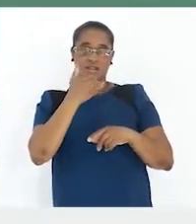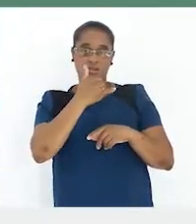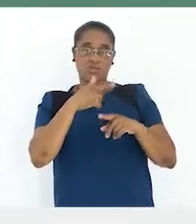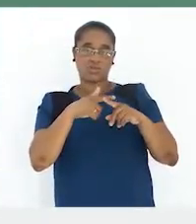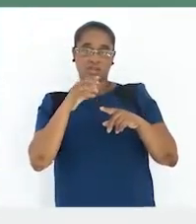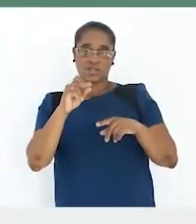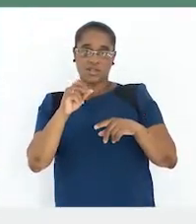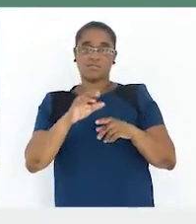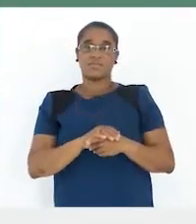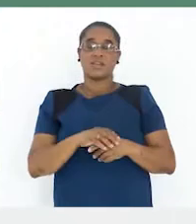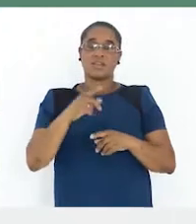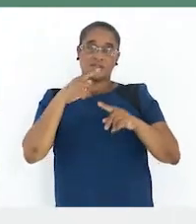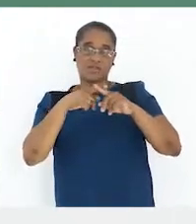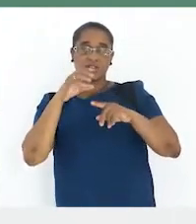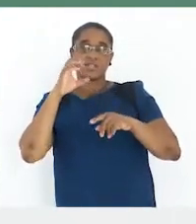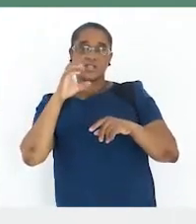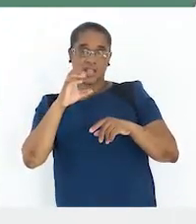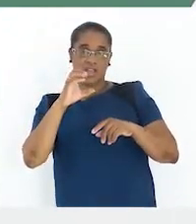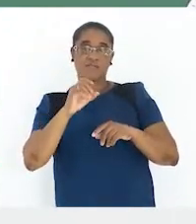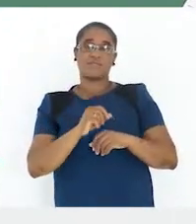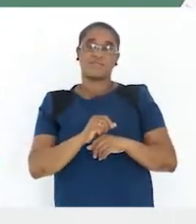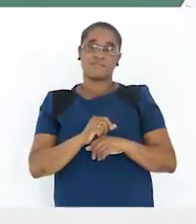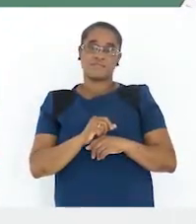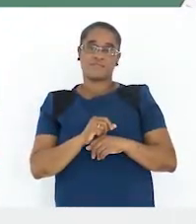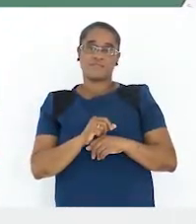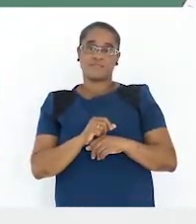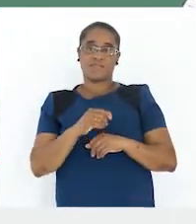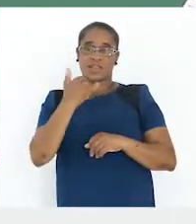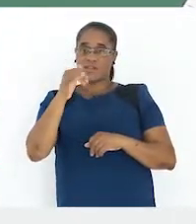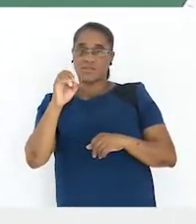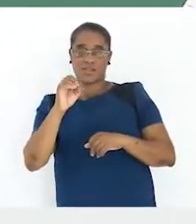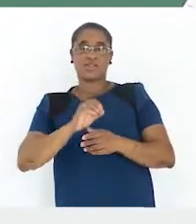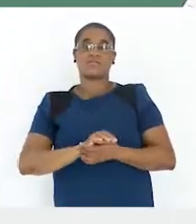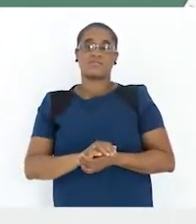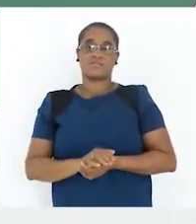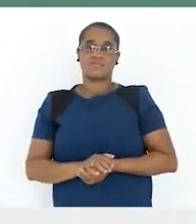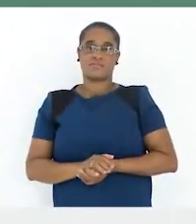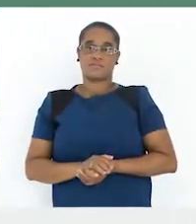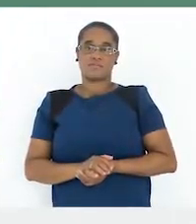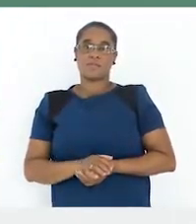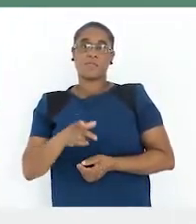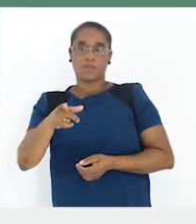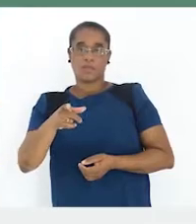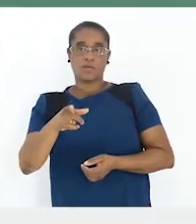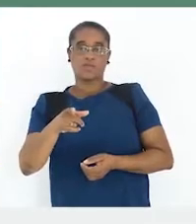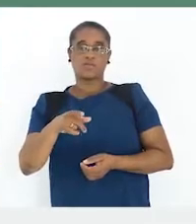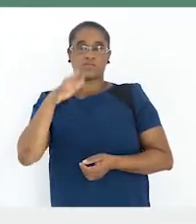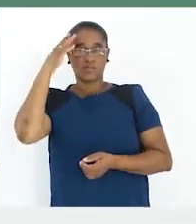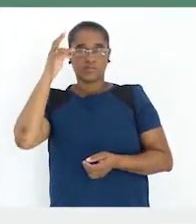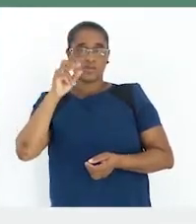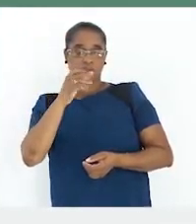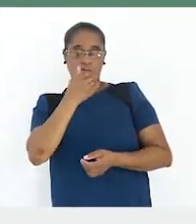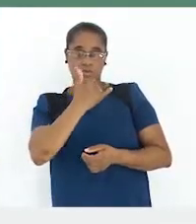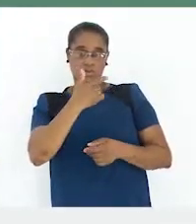C, que é 20, vezes C. Correto? Sobre 2, o valor de A é